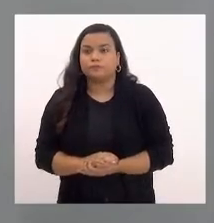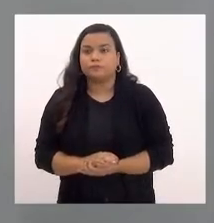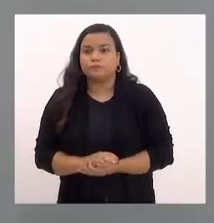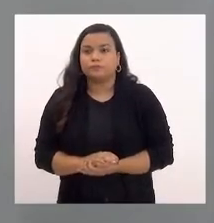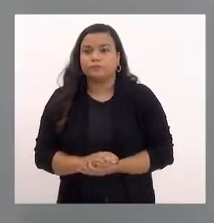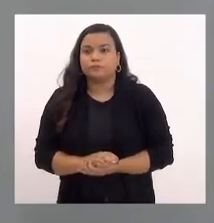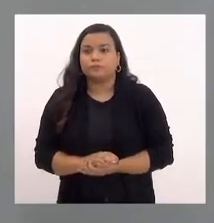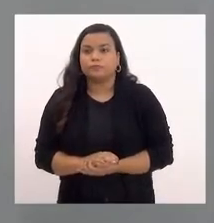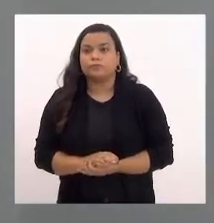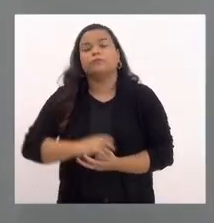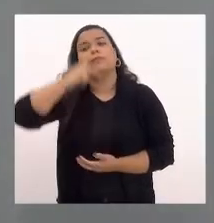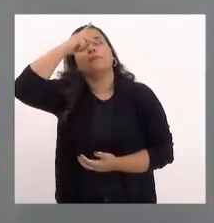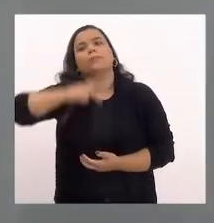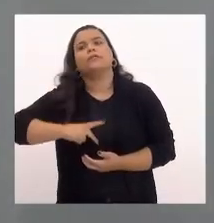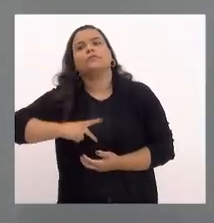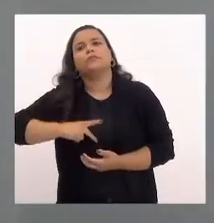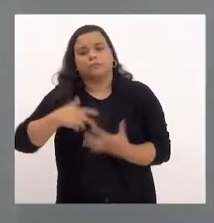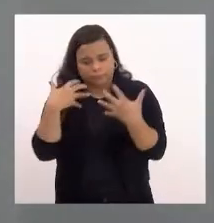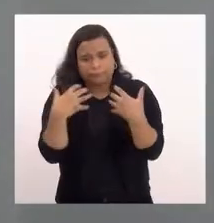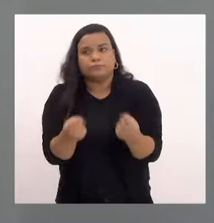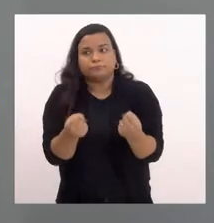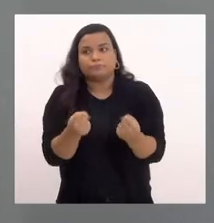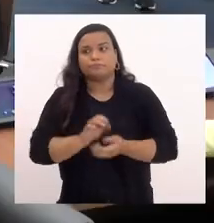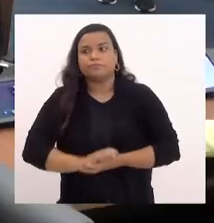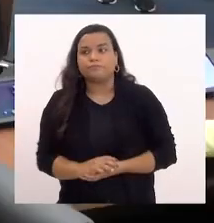Sr. Presidente, favorável.